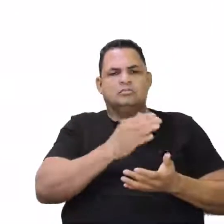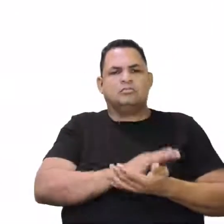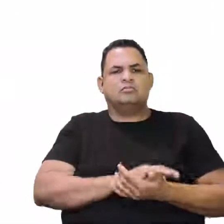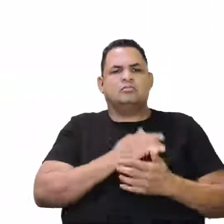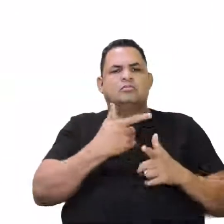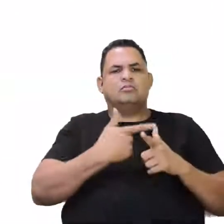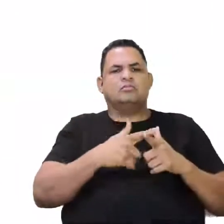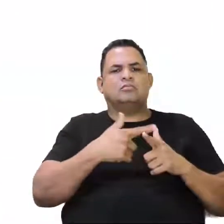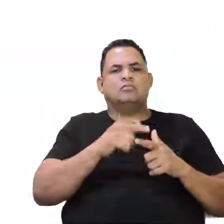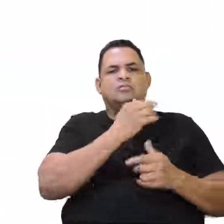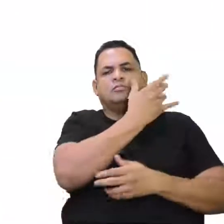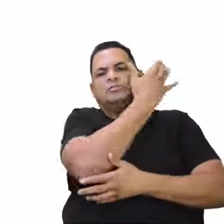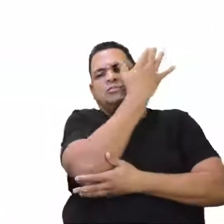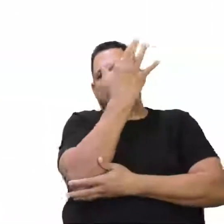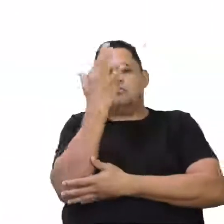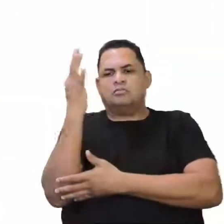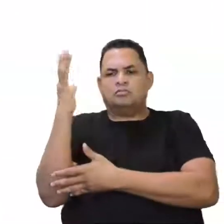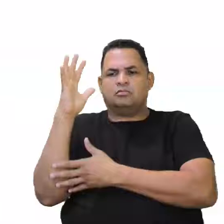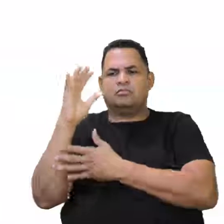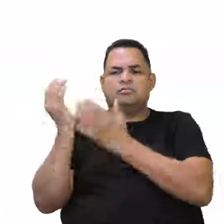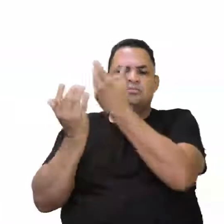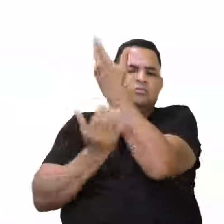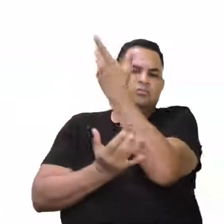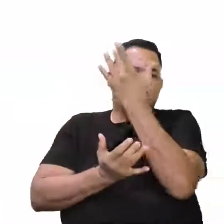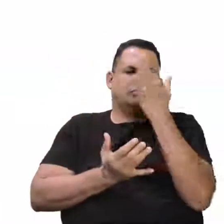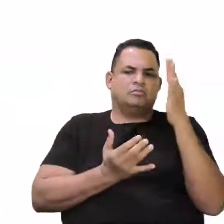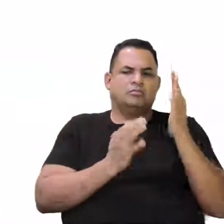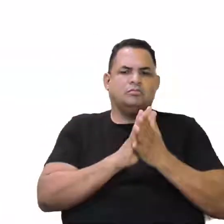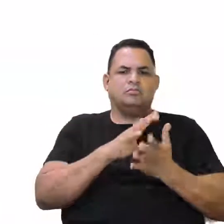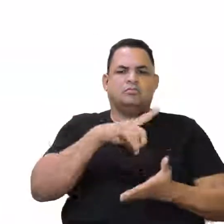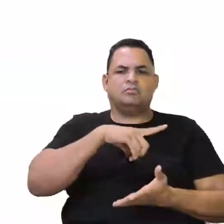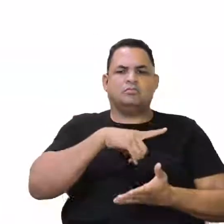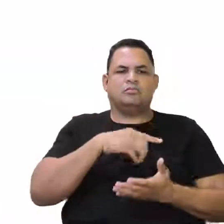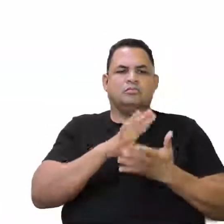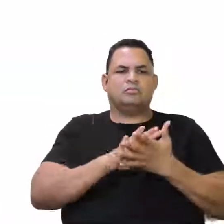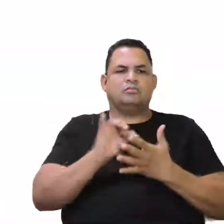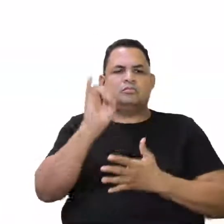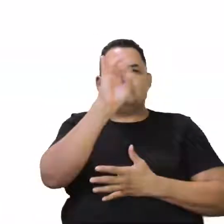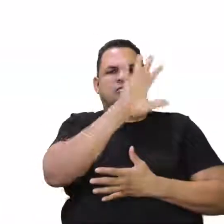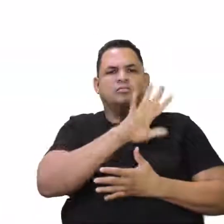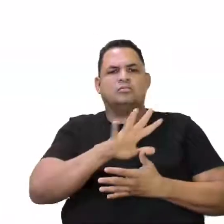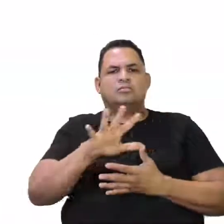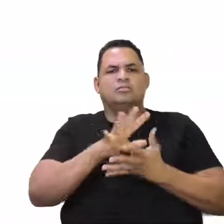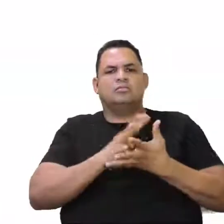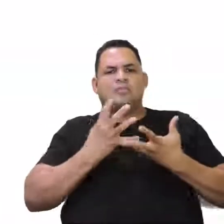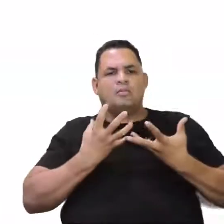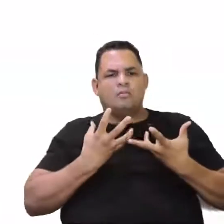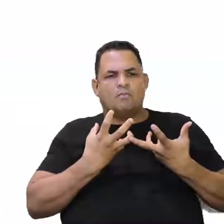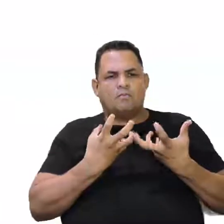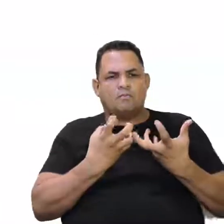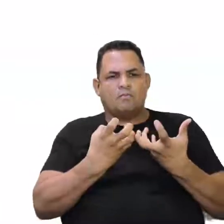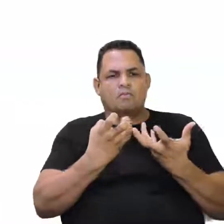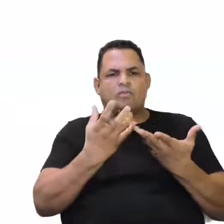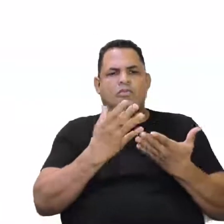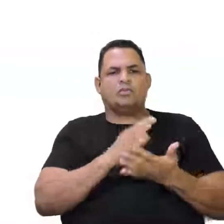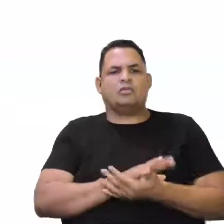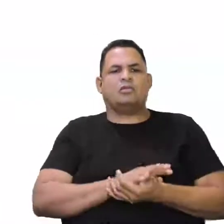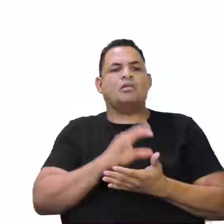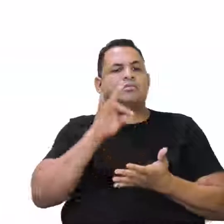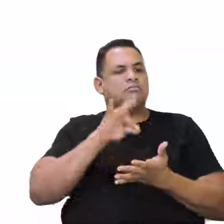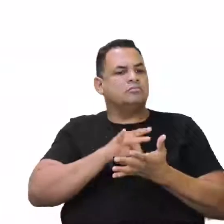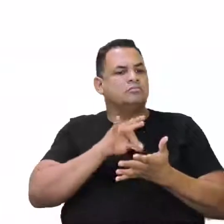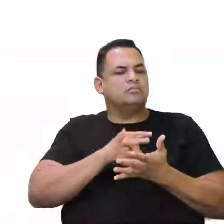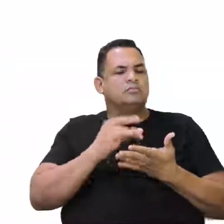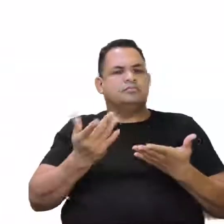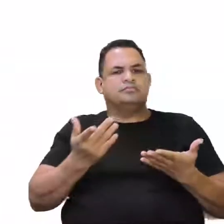então problemas ambientais. Aí a gente colocou algumas imagens, né? O processo de desertificação é